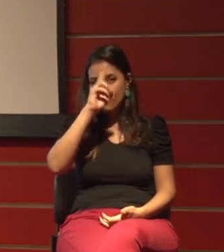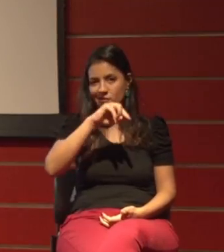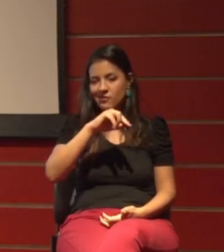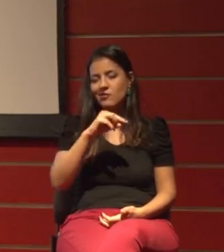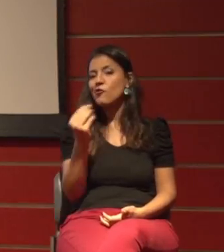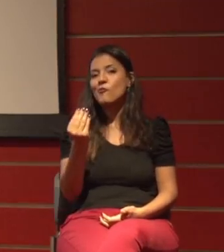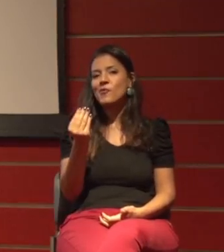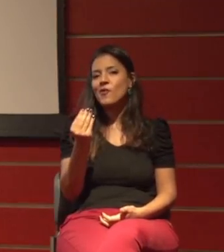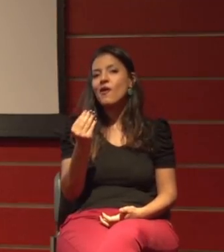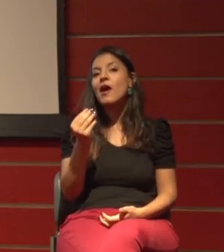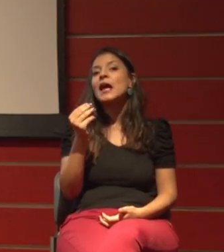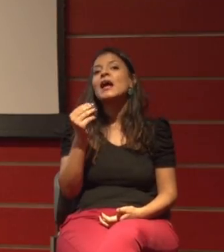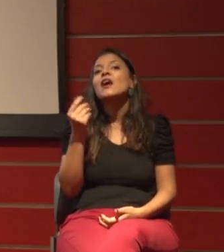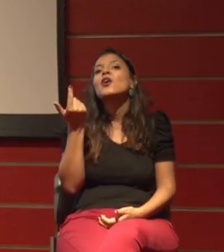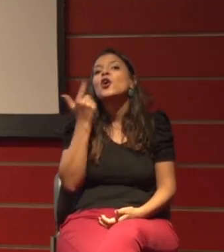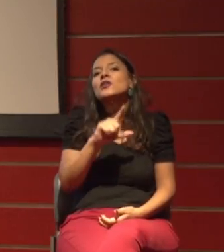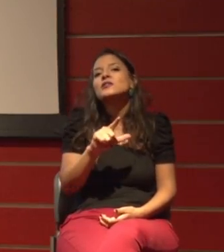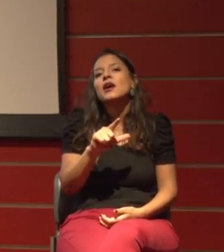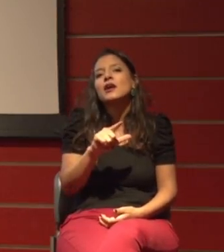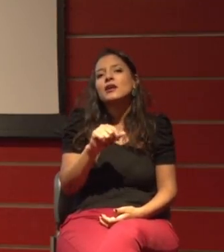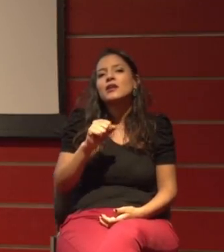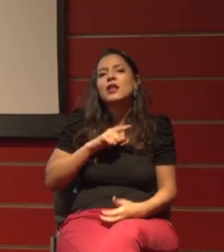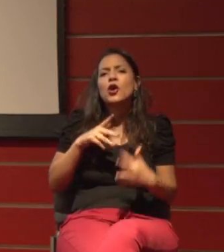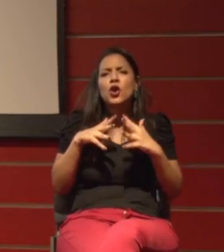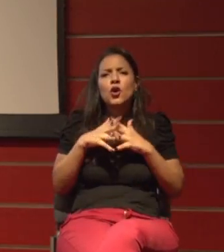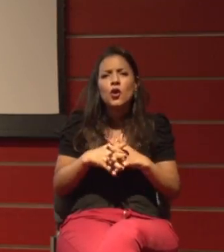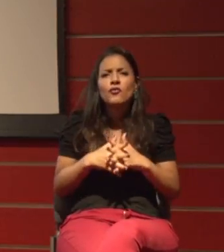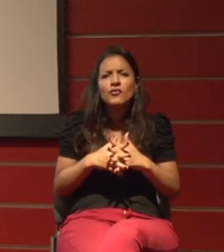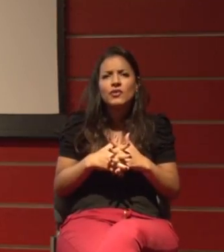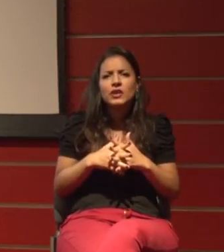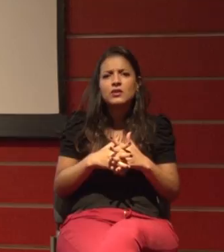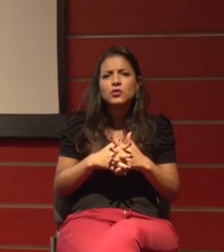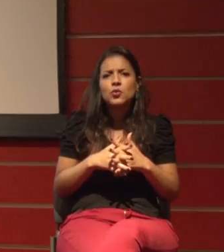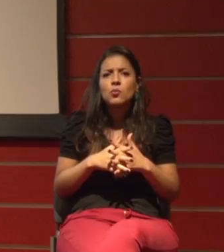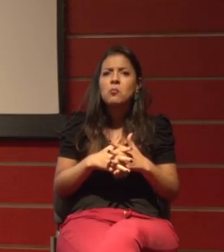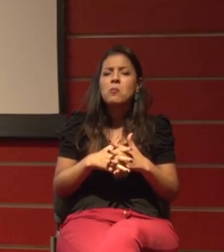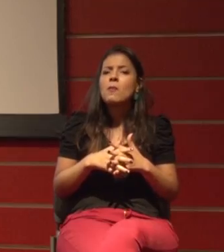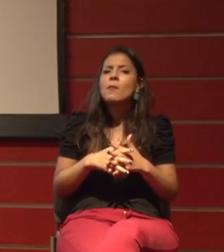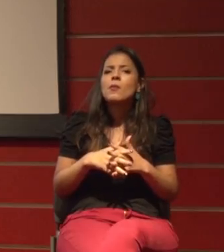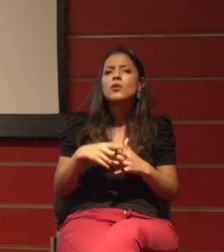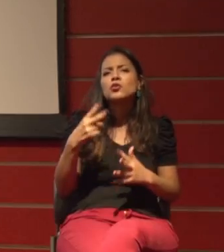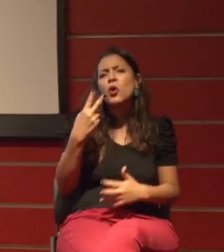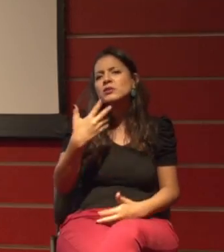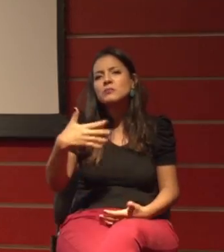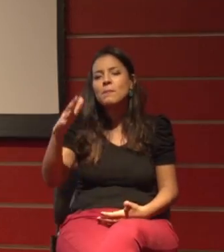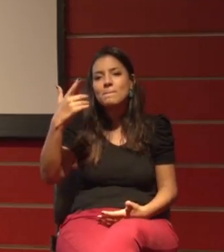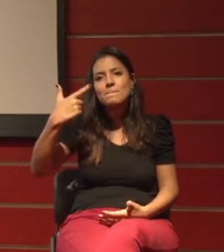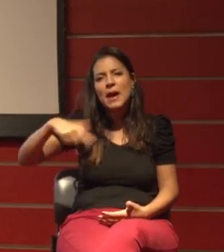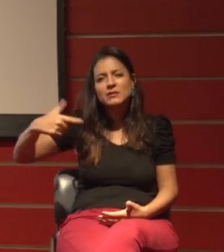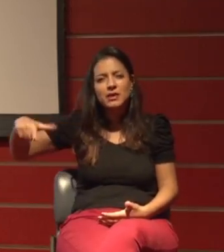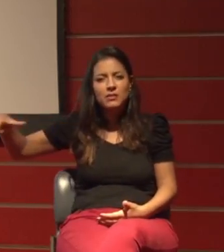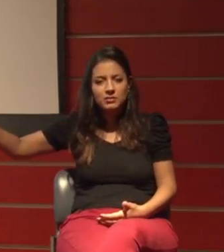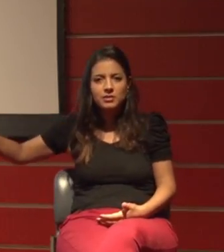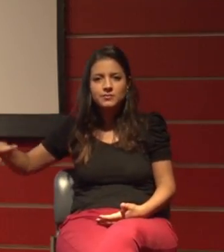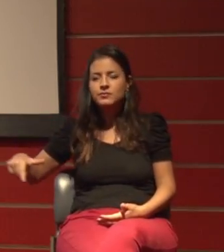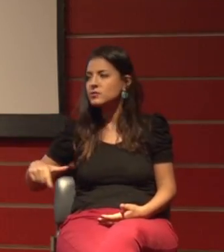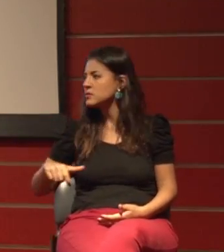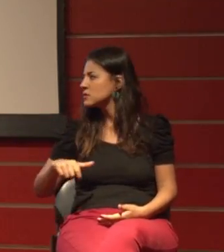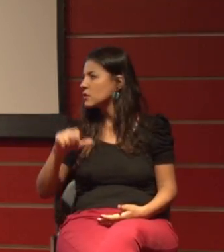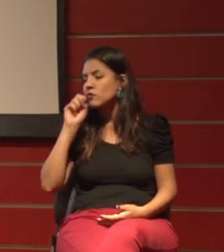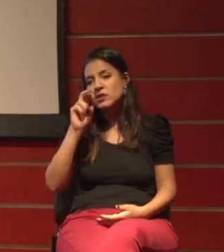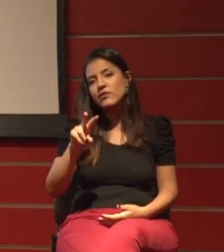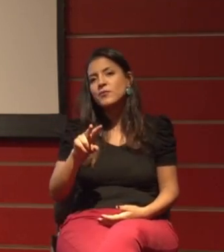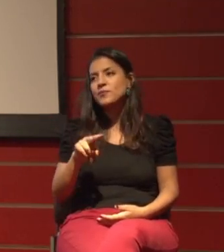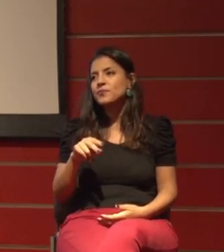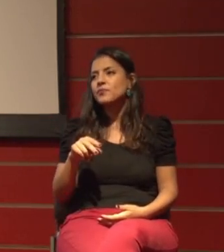é aquela que consegue unir mais de um tipo de conflito por exemplo os Sobreviventes dos Andes vocês vocês viram esse filme Nossa agora